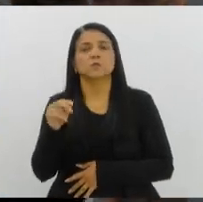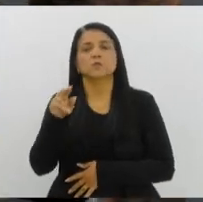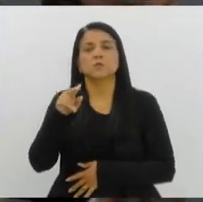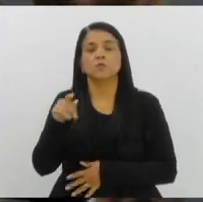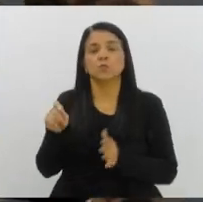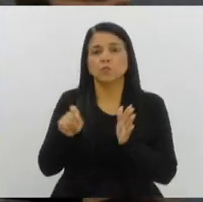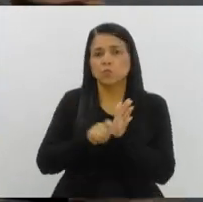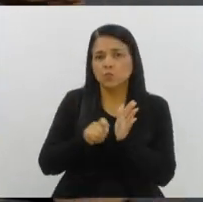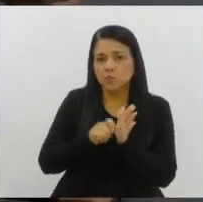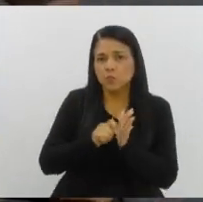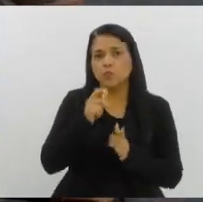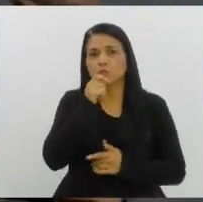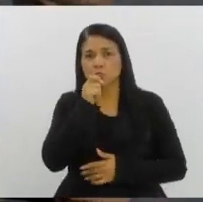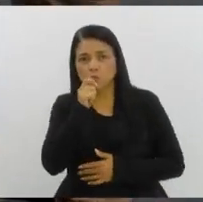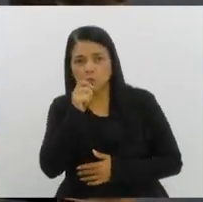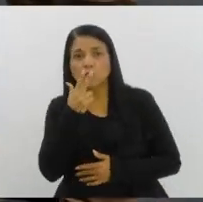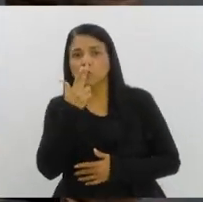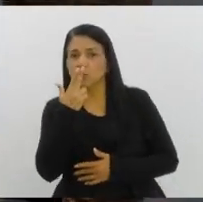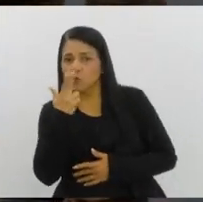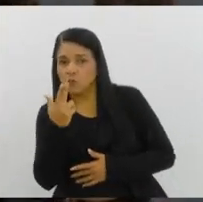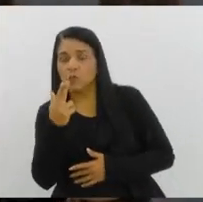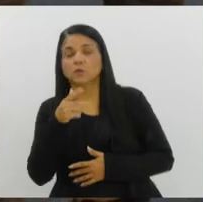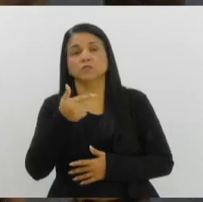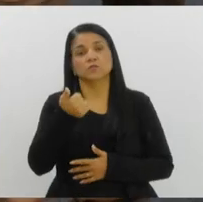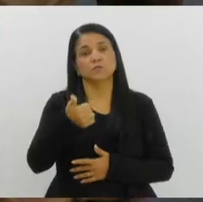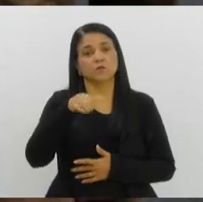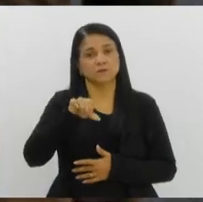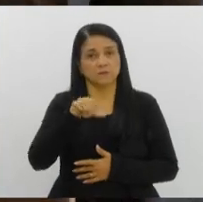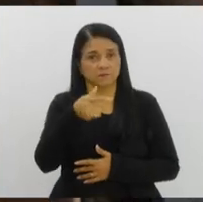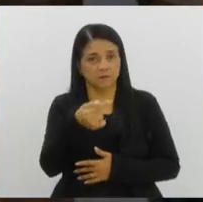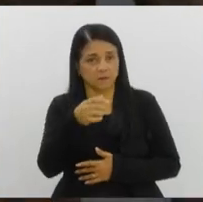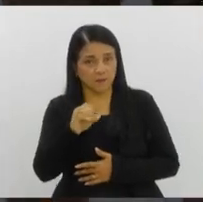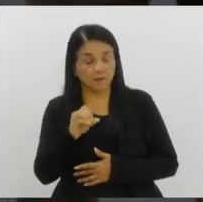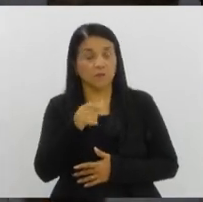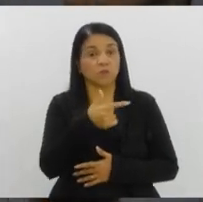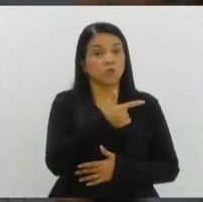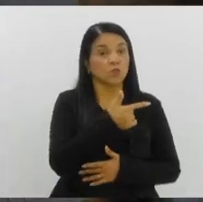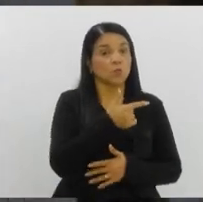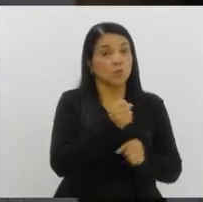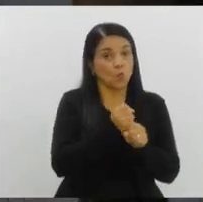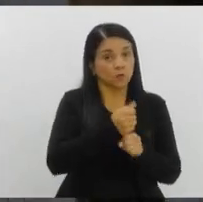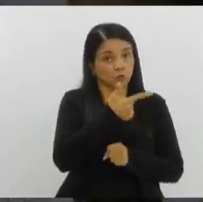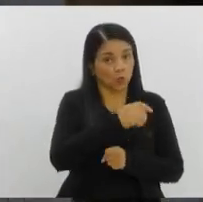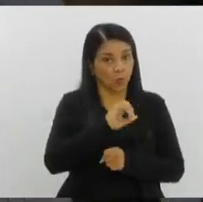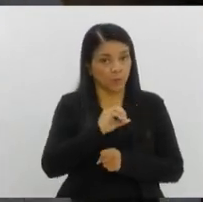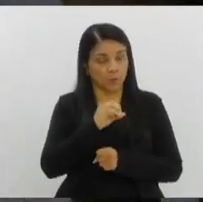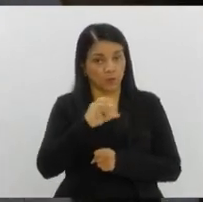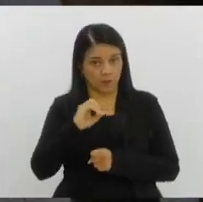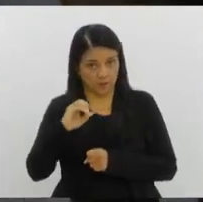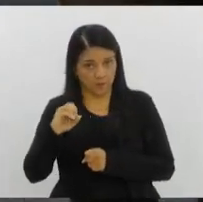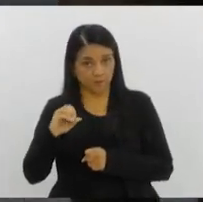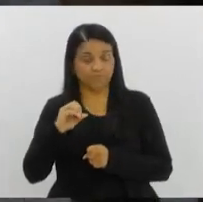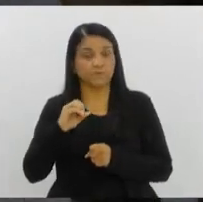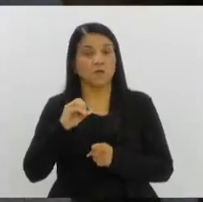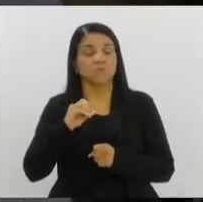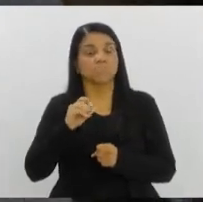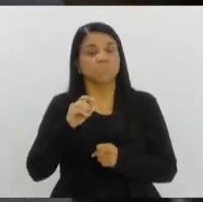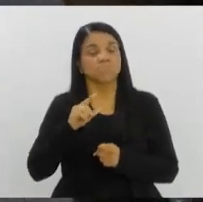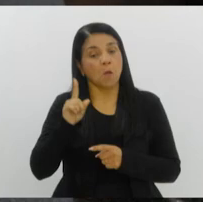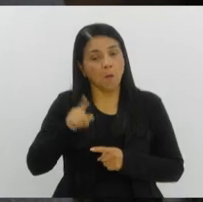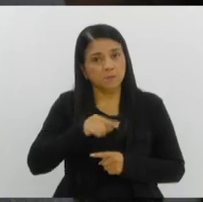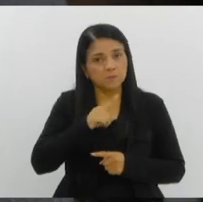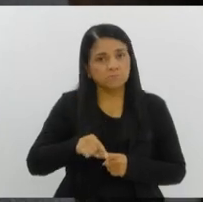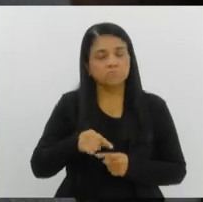tabaco desde 70. A partir de 2000, essas políticas se tornaram mais rigorosas, com proibição de